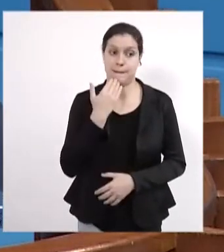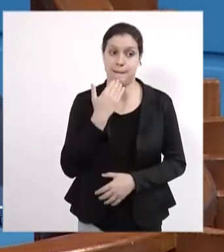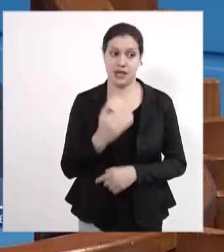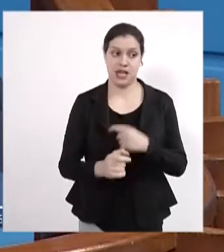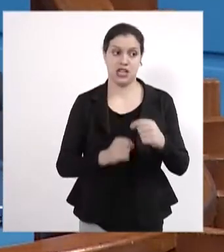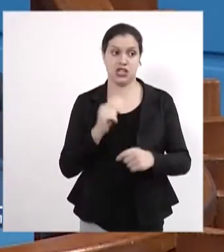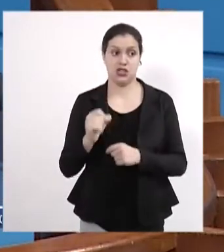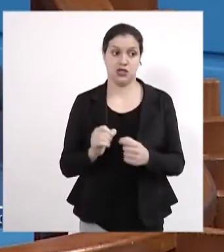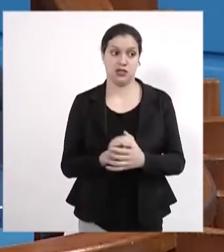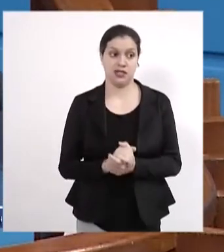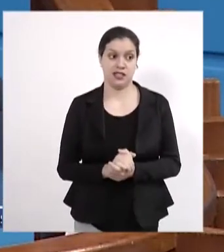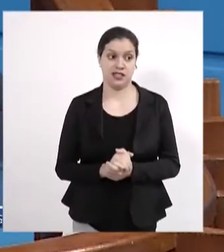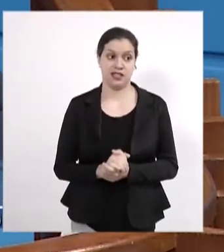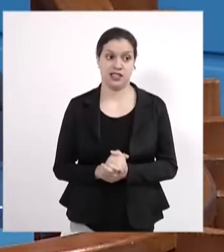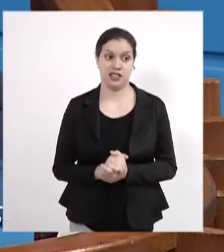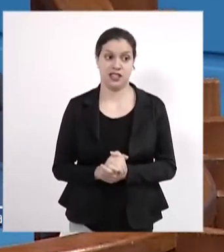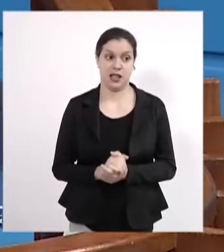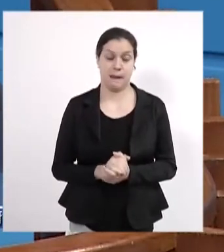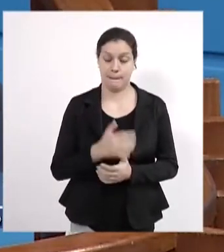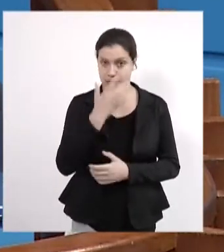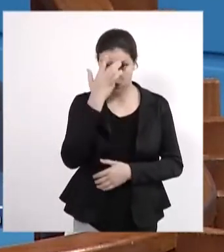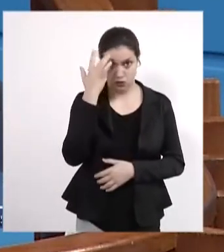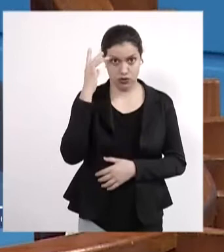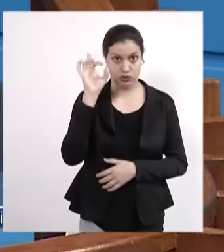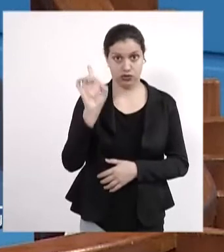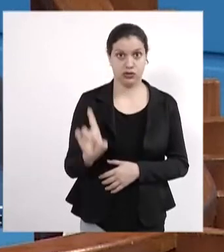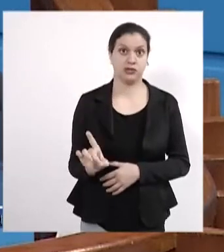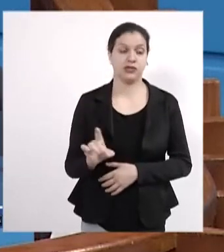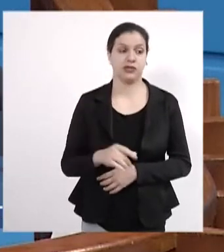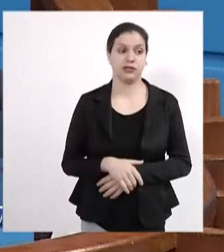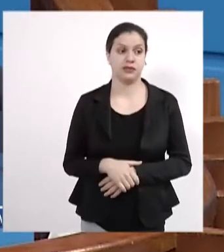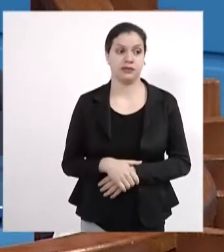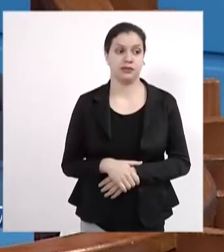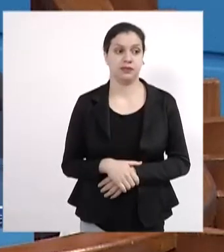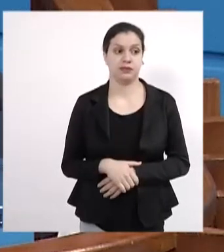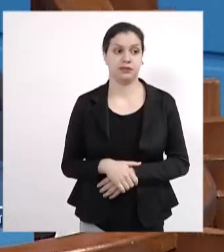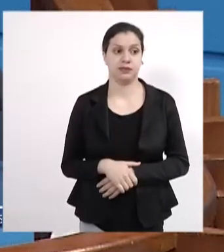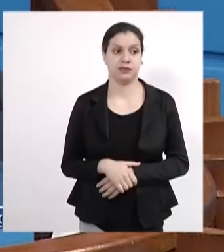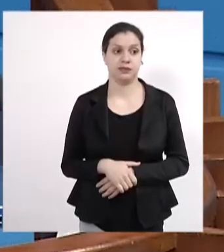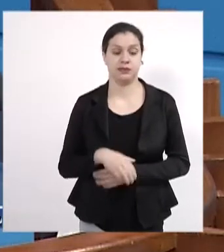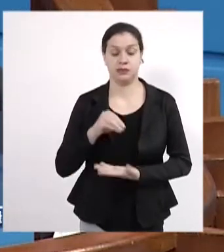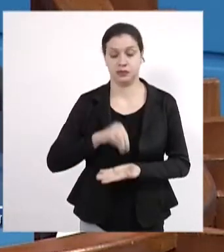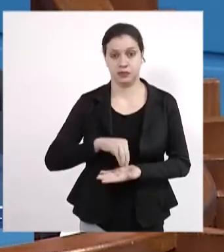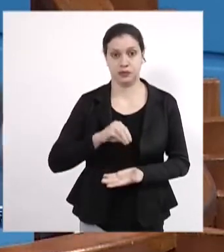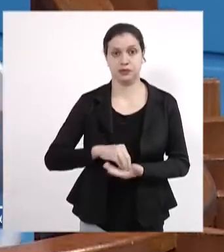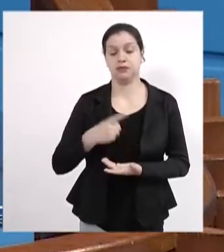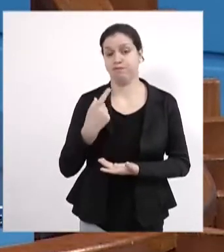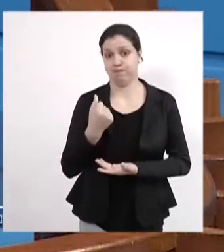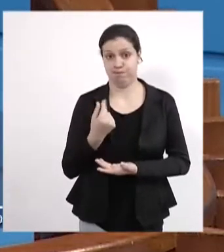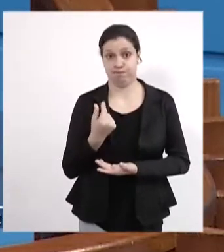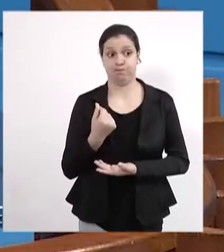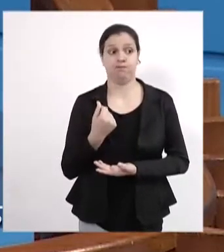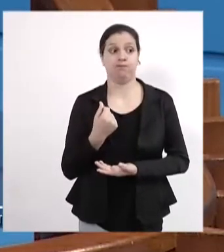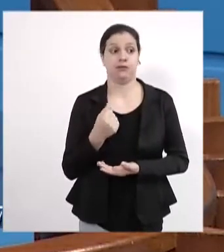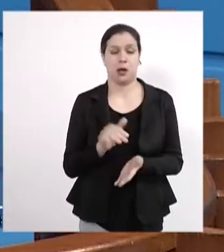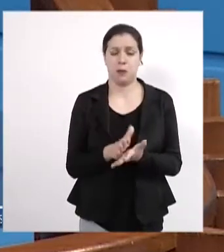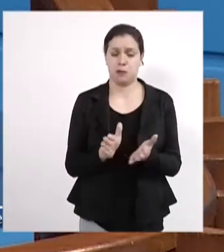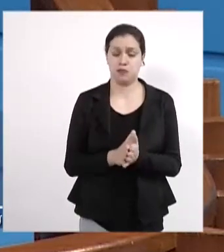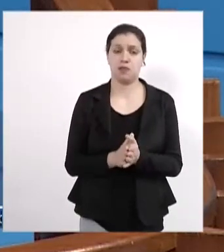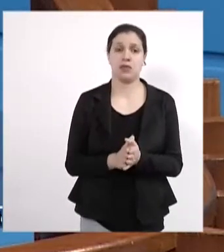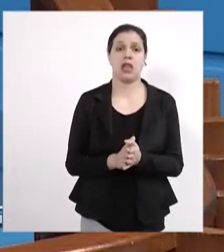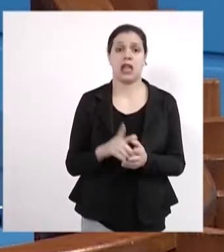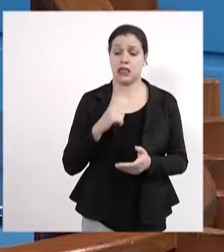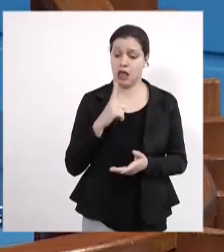prestação continuada, e também a pessoa com deficiência, que é hipossuficiente, está passando necessidade, recebe esse